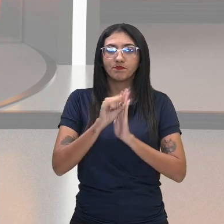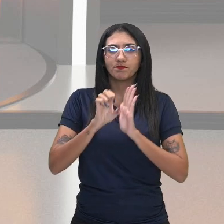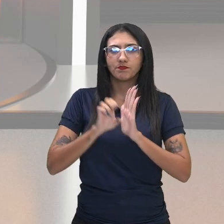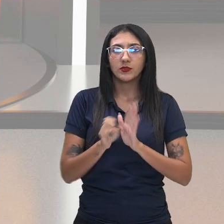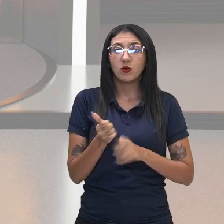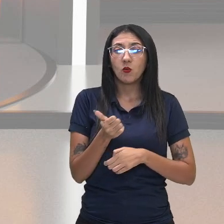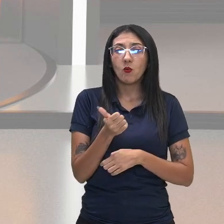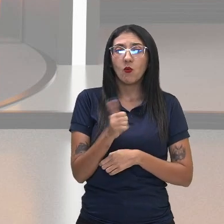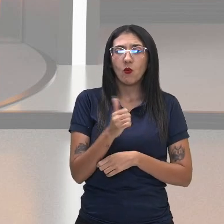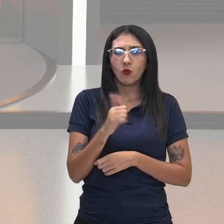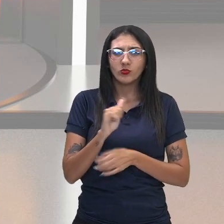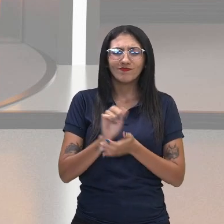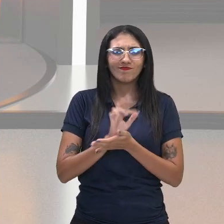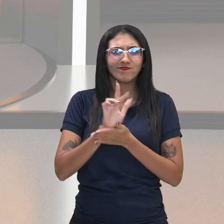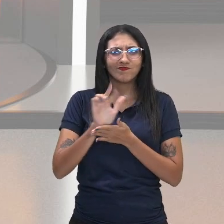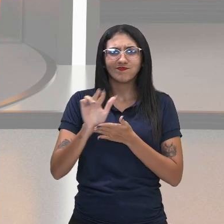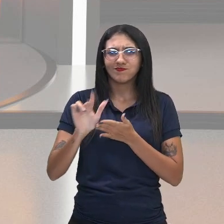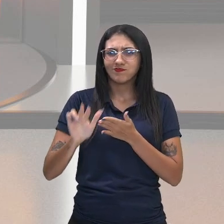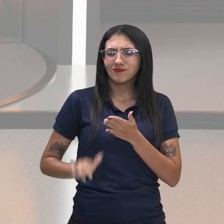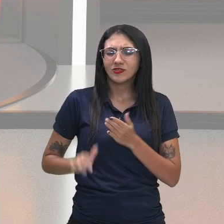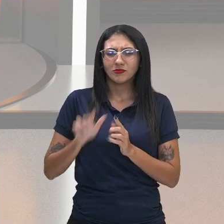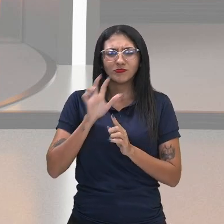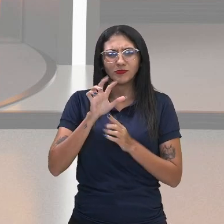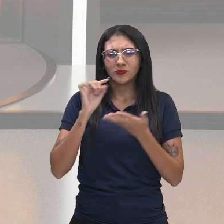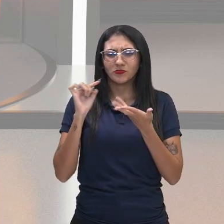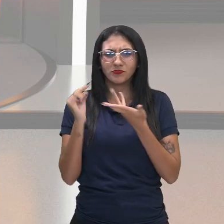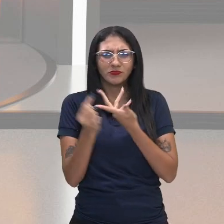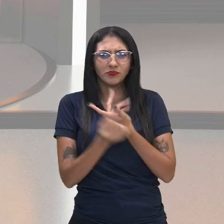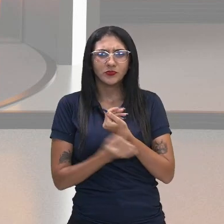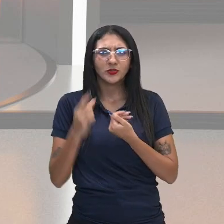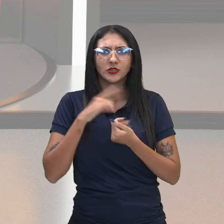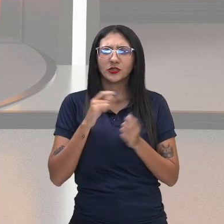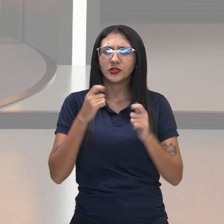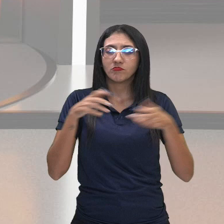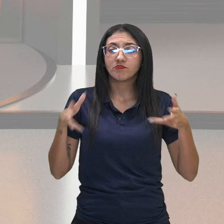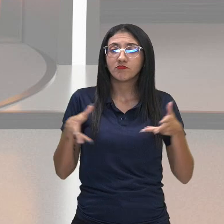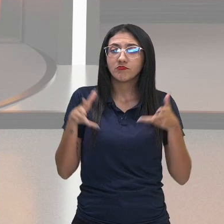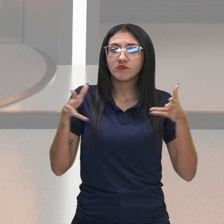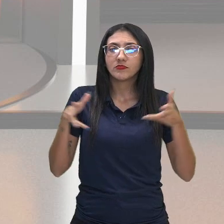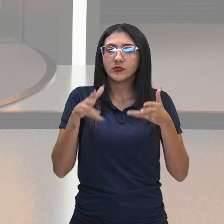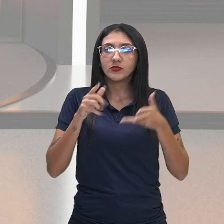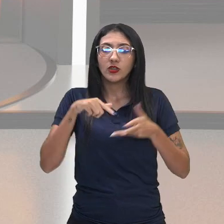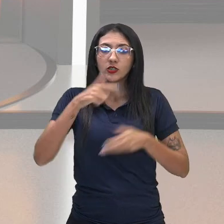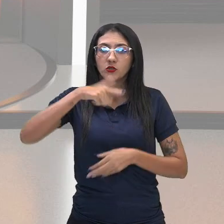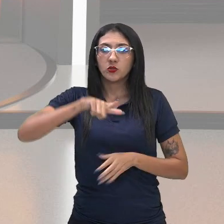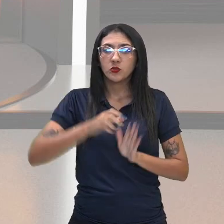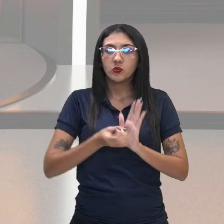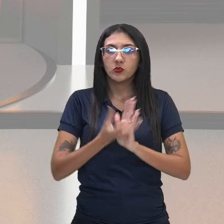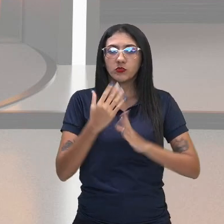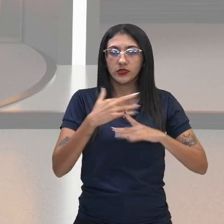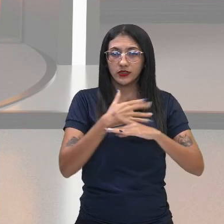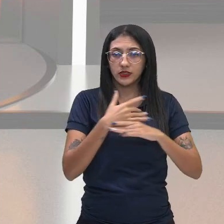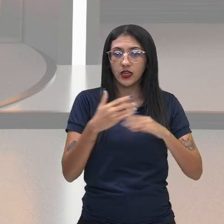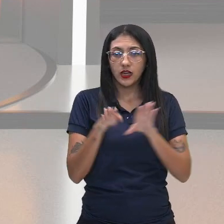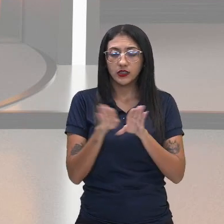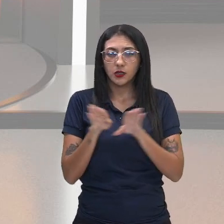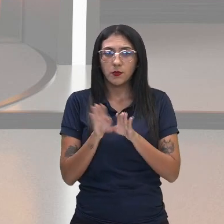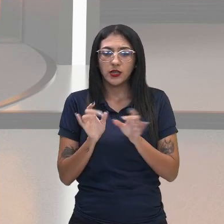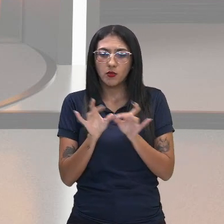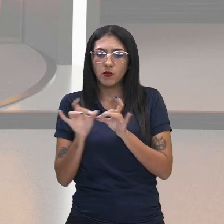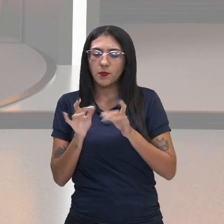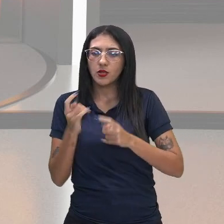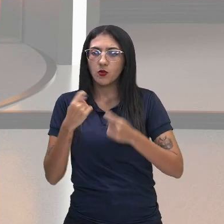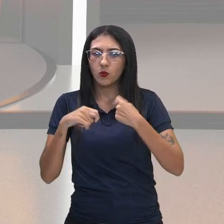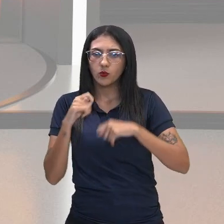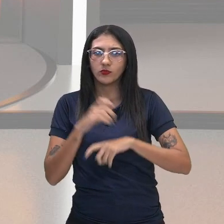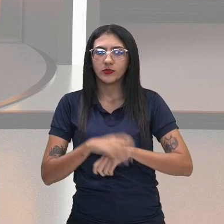XI, uma série de fatores convergiu para o renascimento das cidades e do comércio. Então, o primeiro deles,